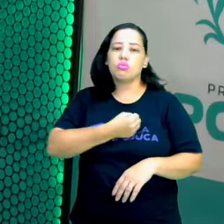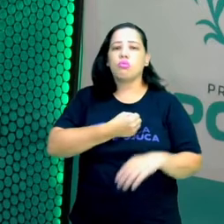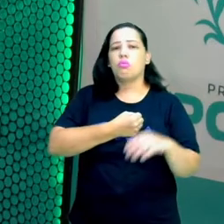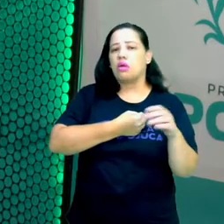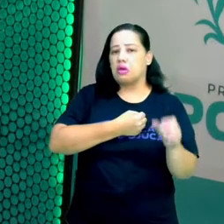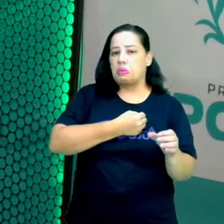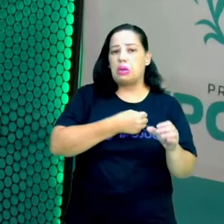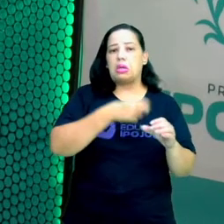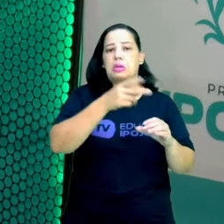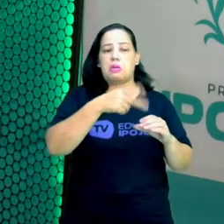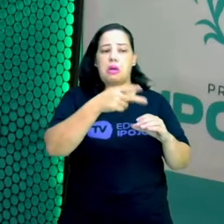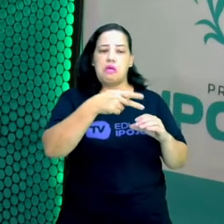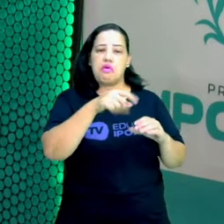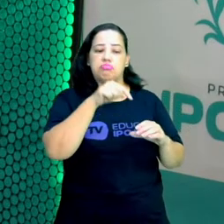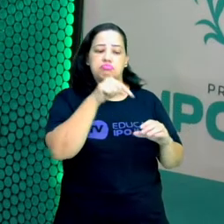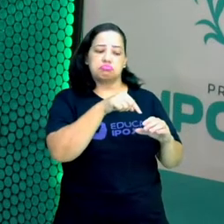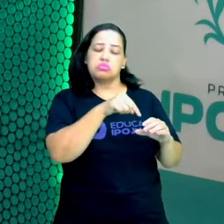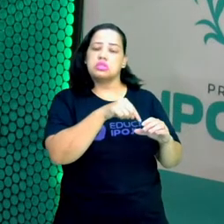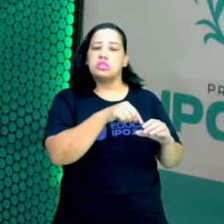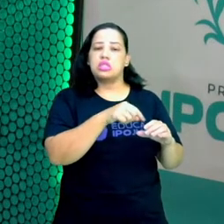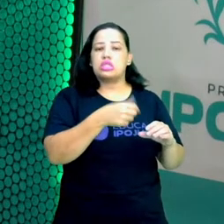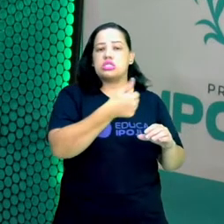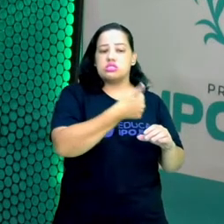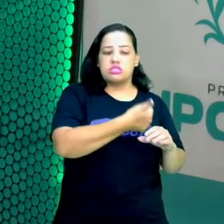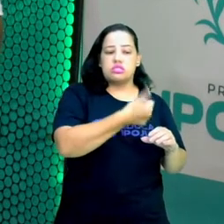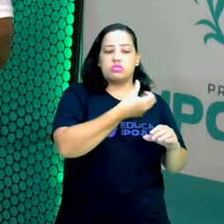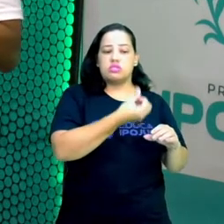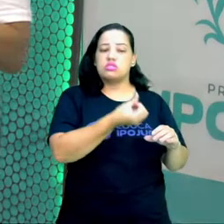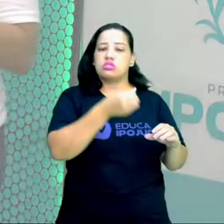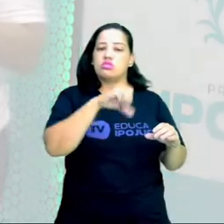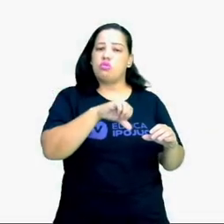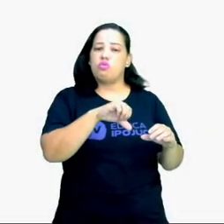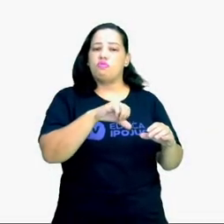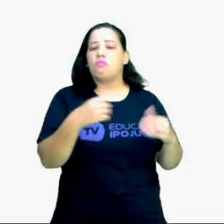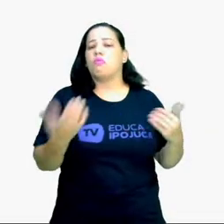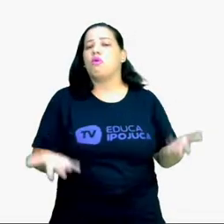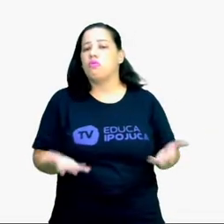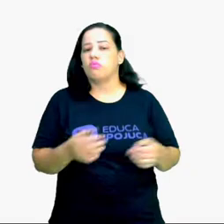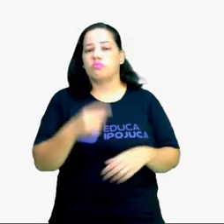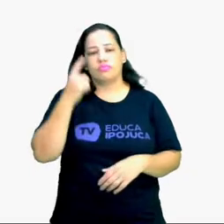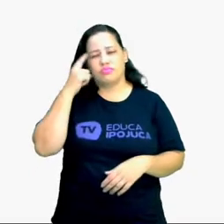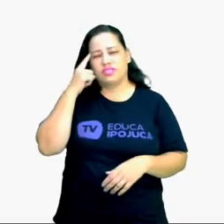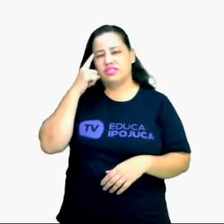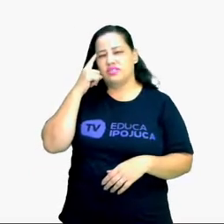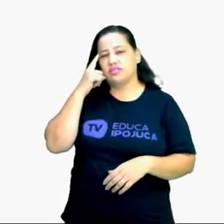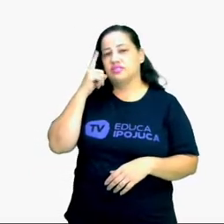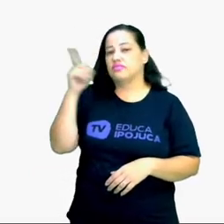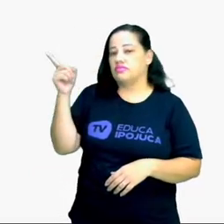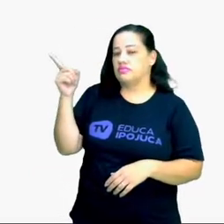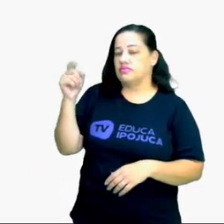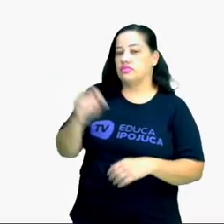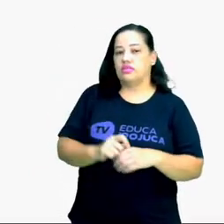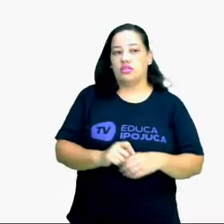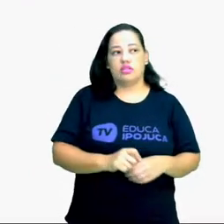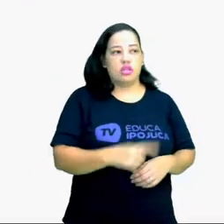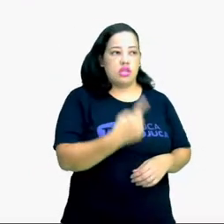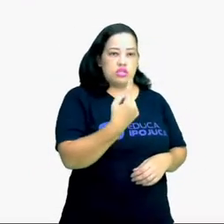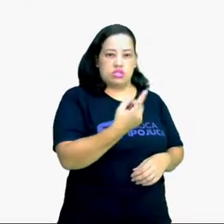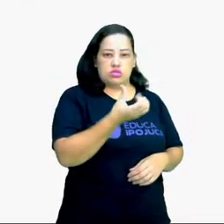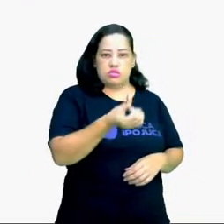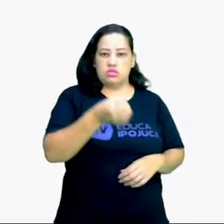169. Já pensou? Pense um pouquinho. Vamos lá. 169 metros